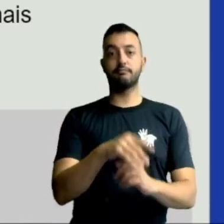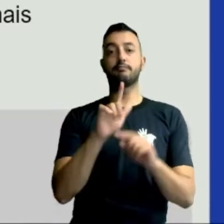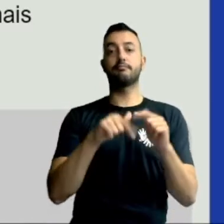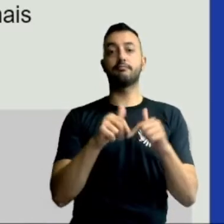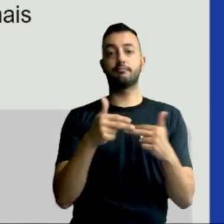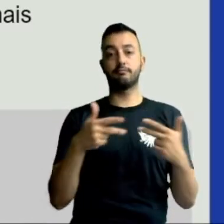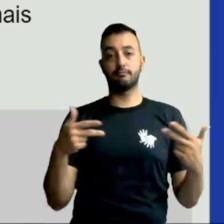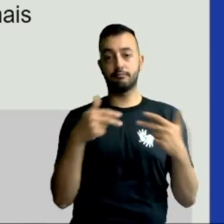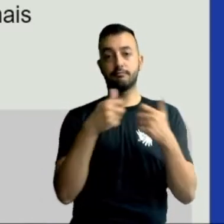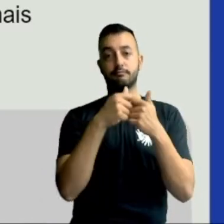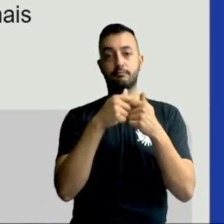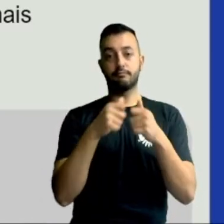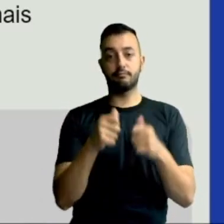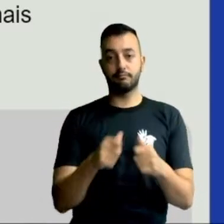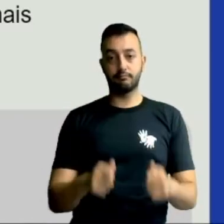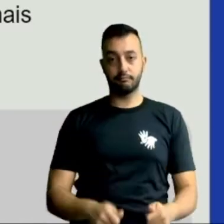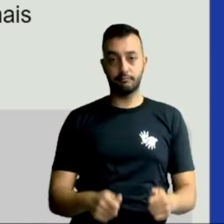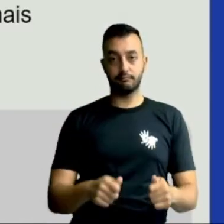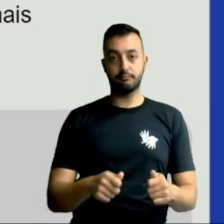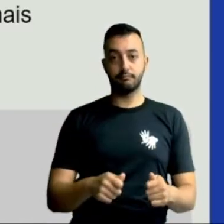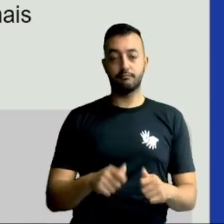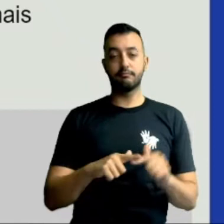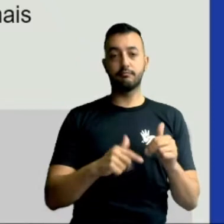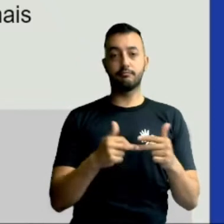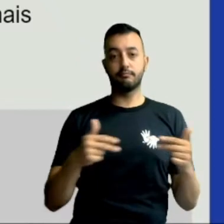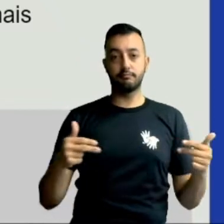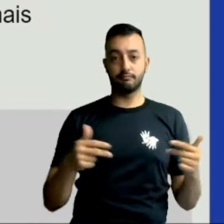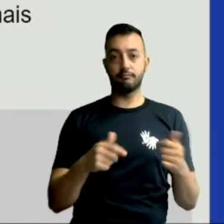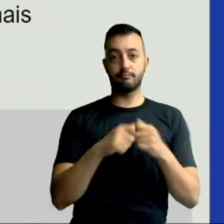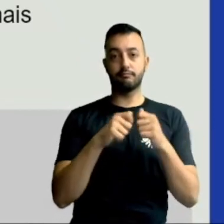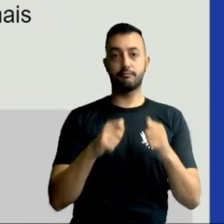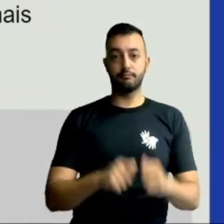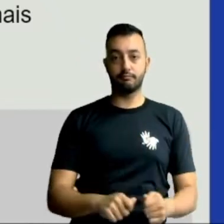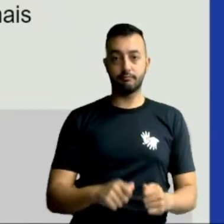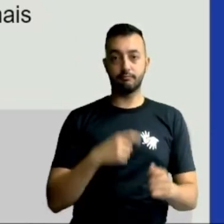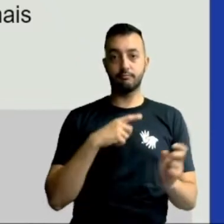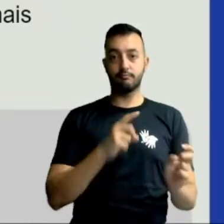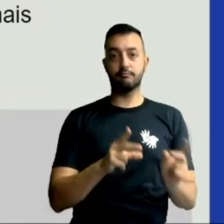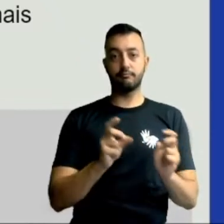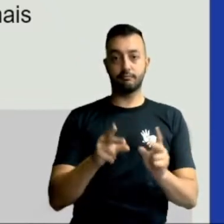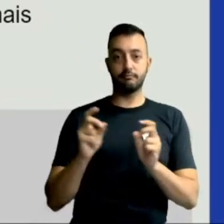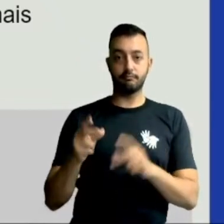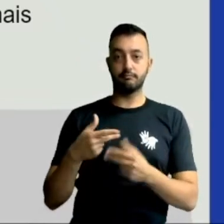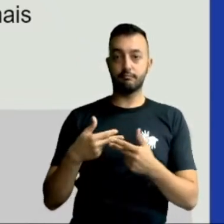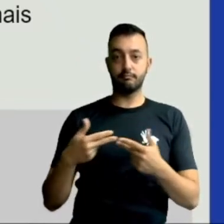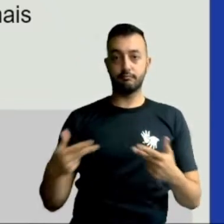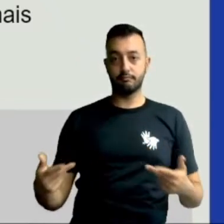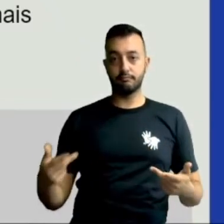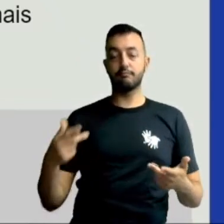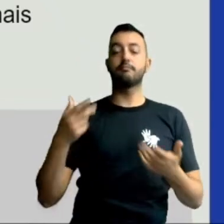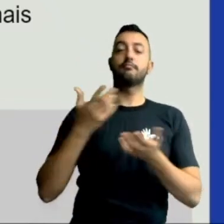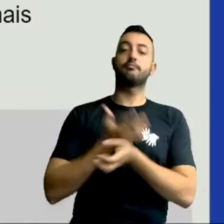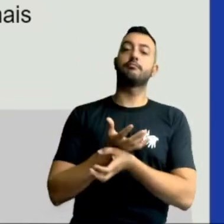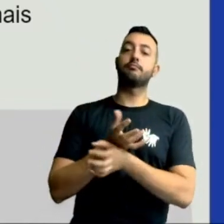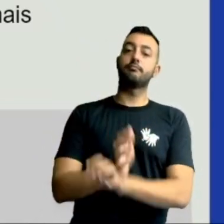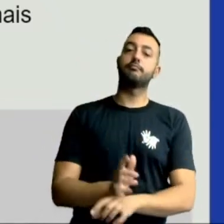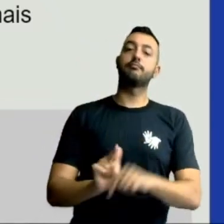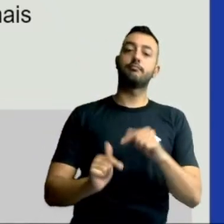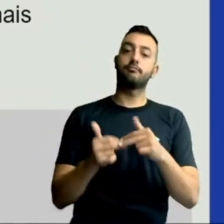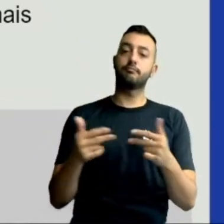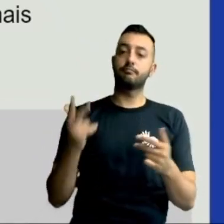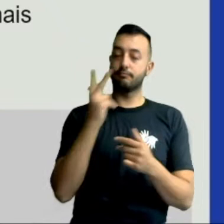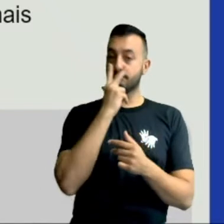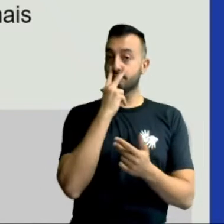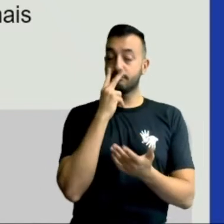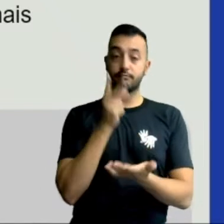produtos artesanais, né? Esses produtos artesanais eram vendidos para os comboios que vinham do sertão de Minas. E Vitória